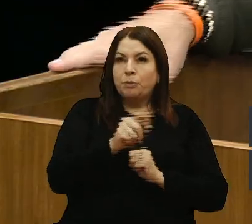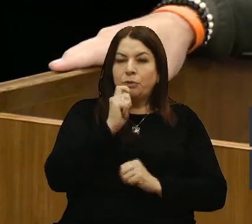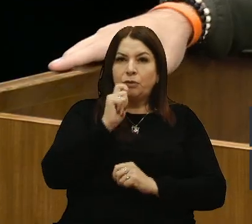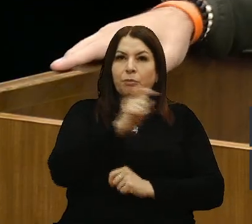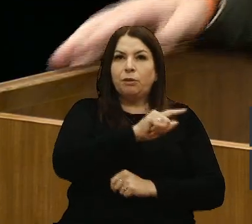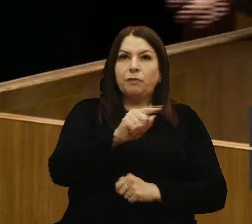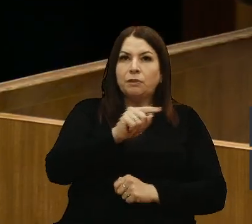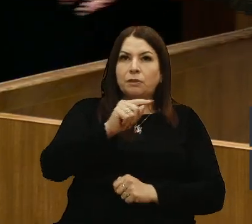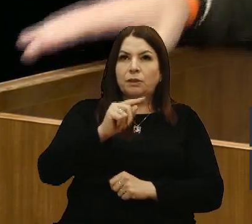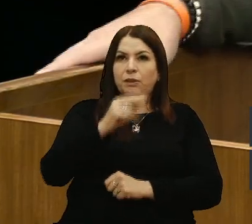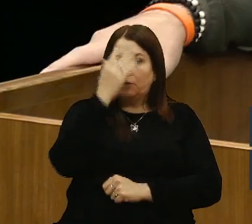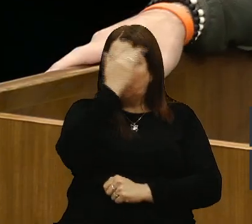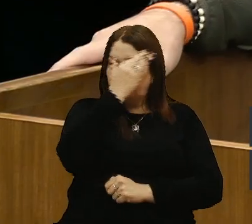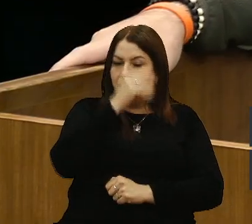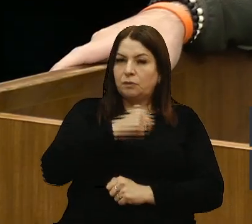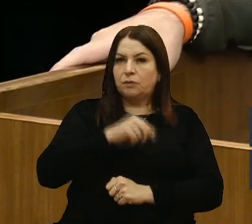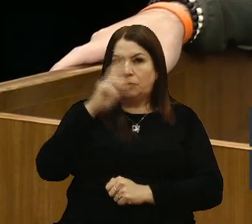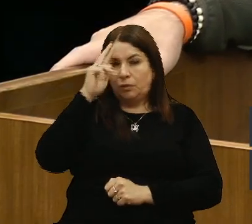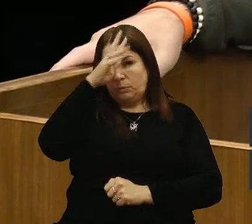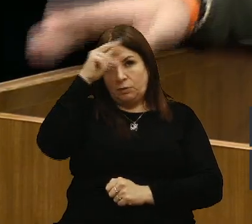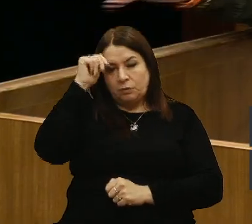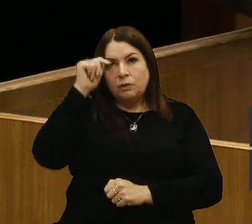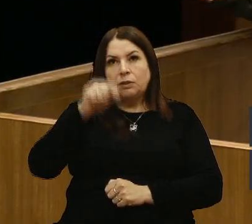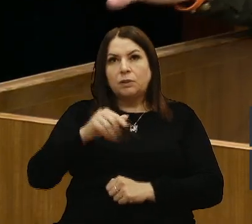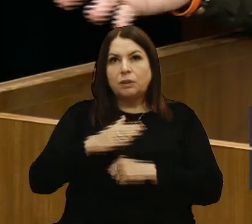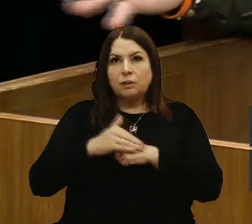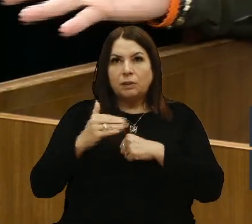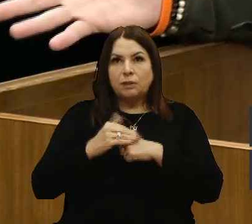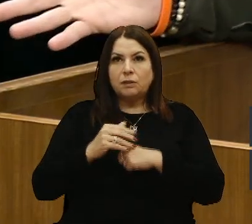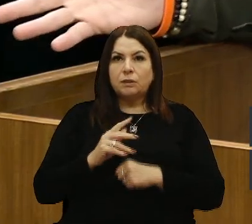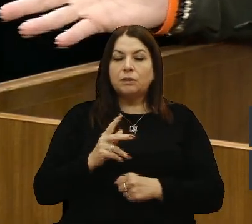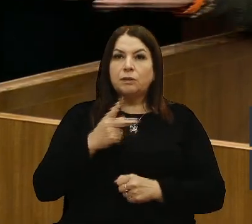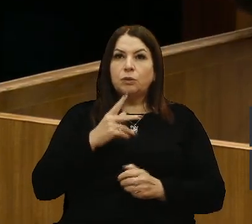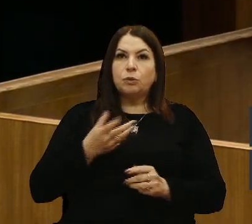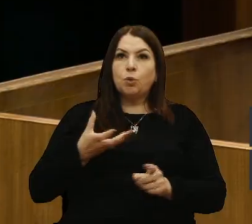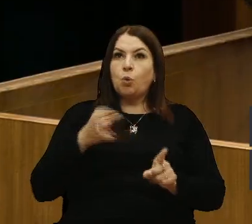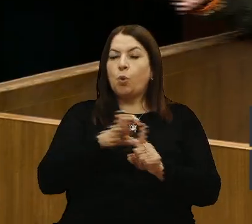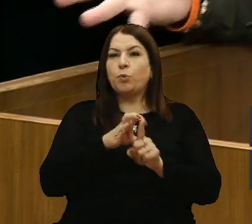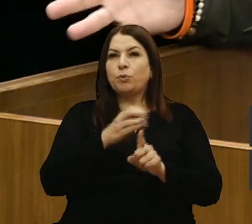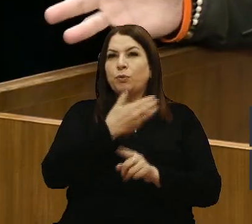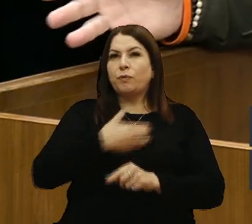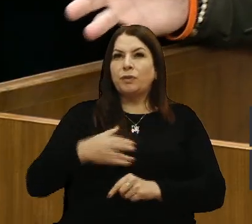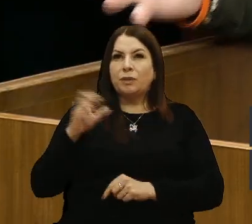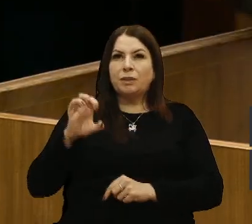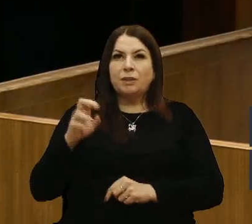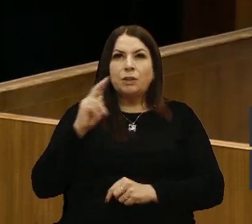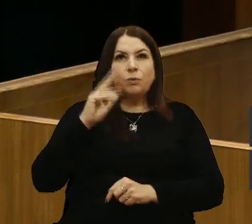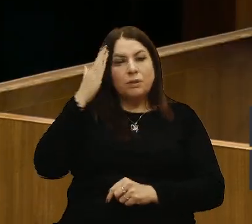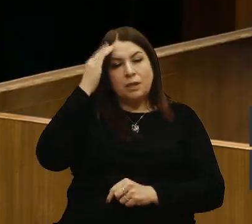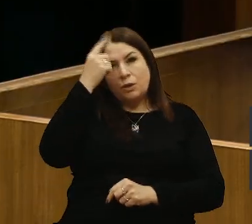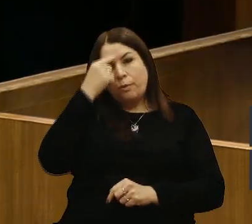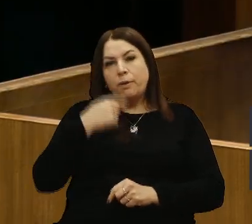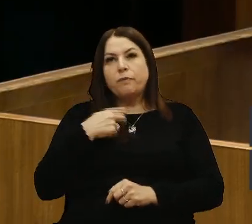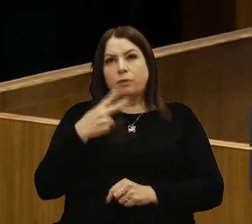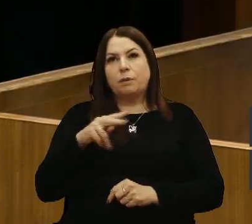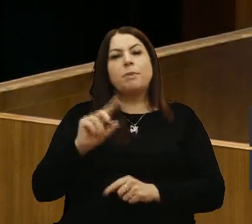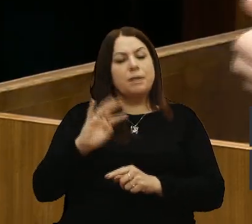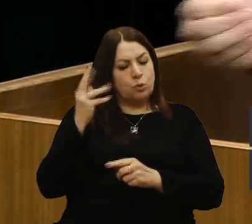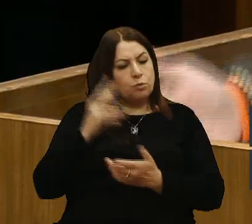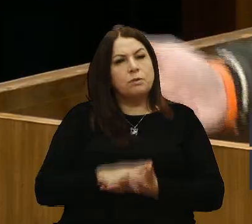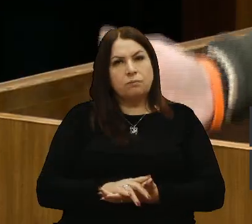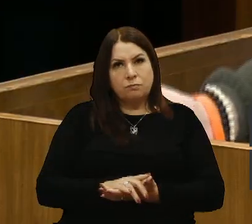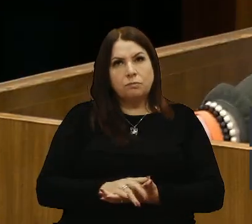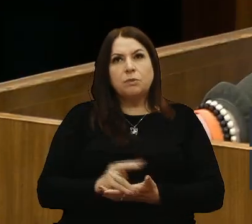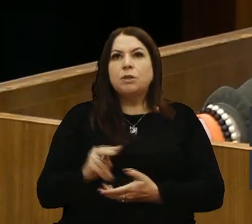do Adiló, aí do nosso prefeito querido, se impondo contra o governo Leite. Então eu sei que não é o perfil dele, mas tem solução.